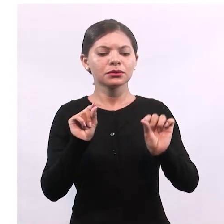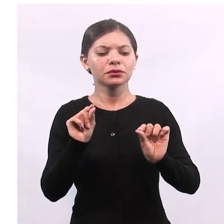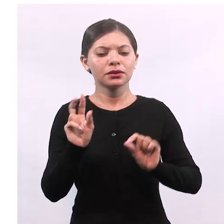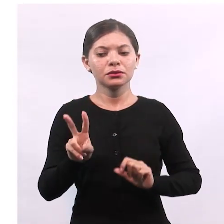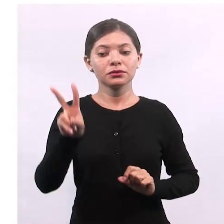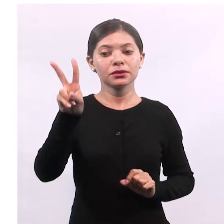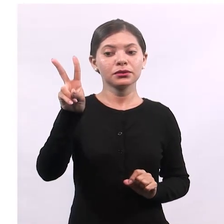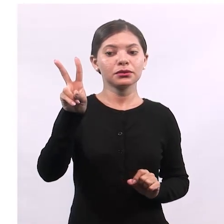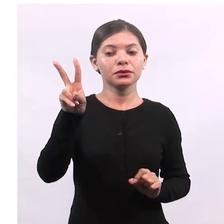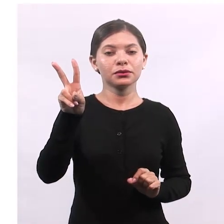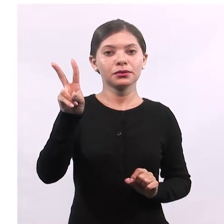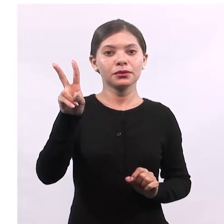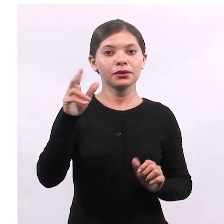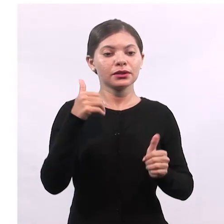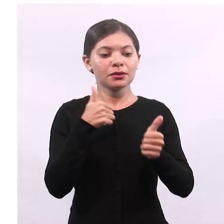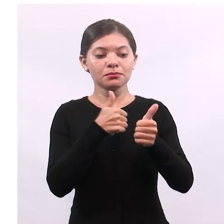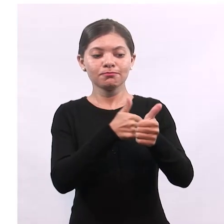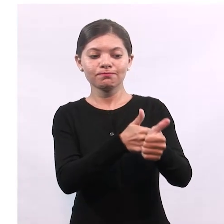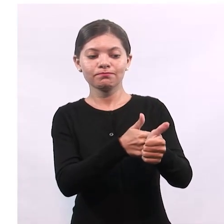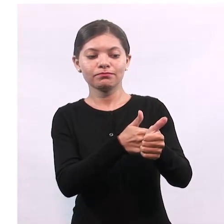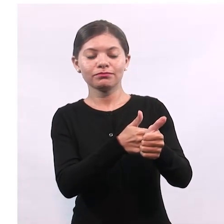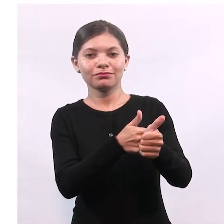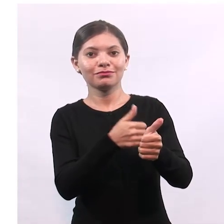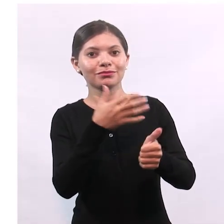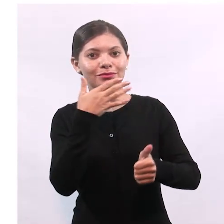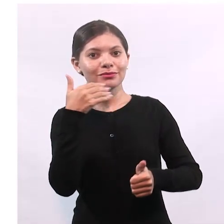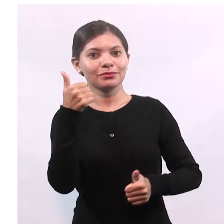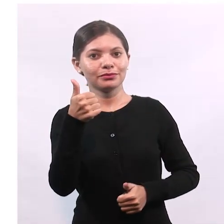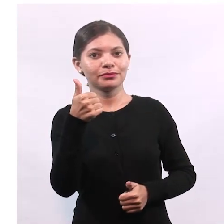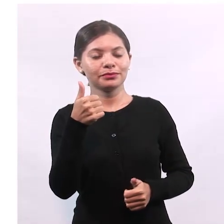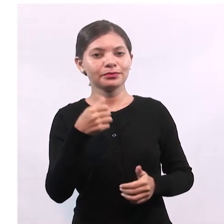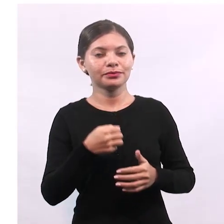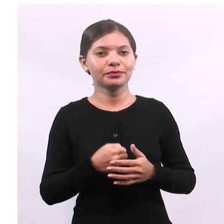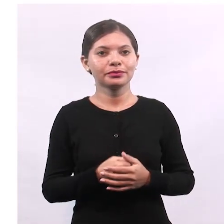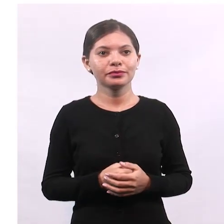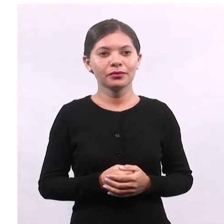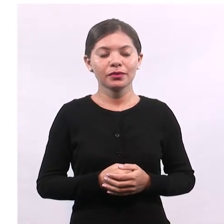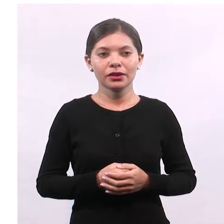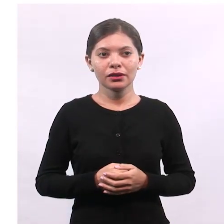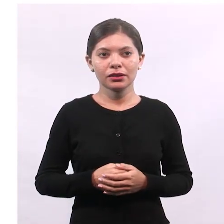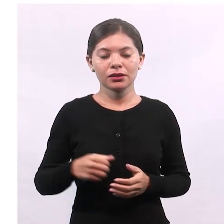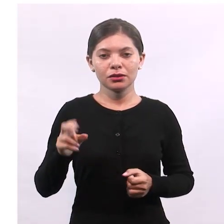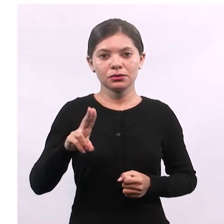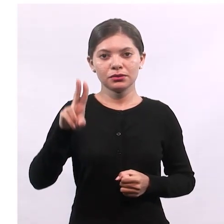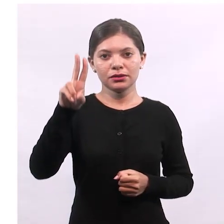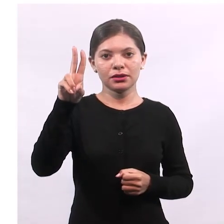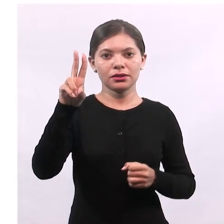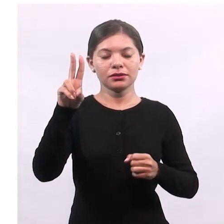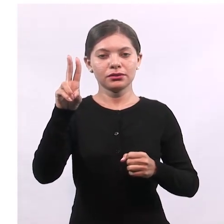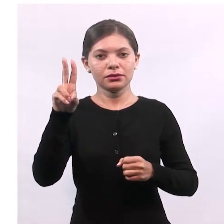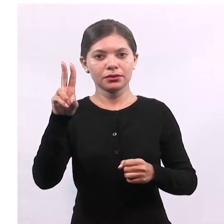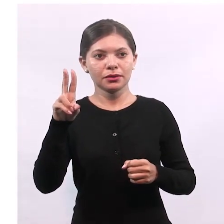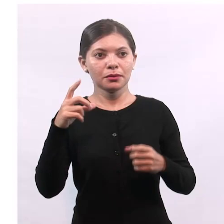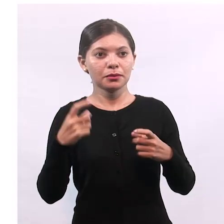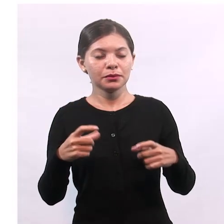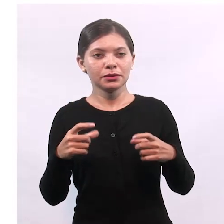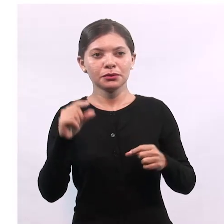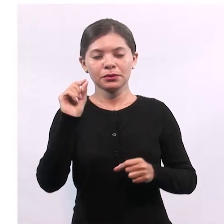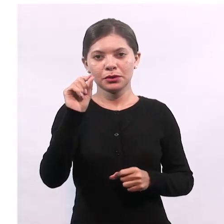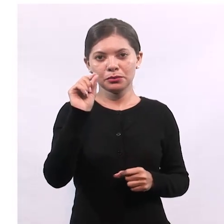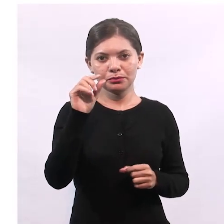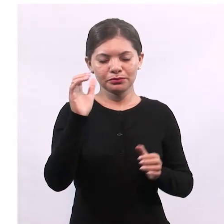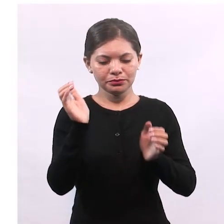uma concentração próxima significativa e as mais utilizadas para medidas de posição são aqueles que